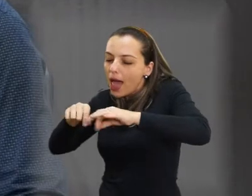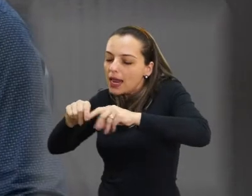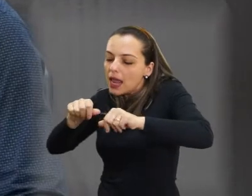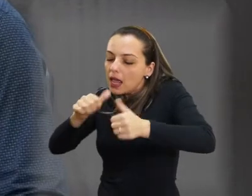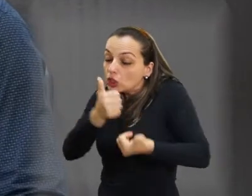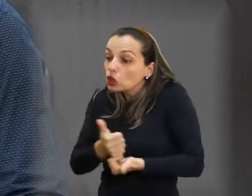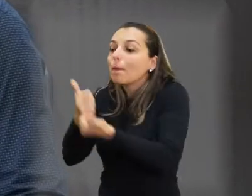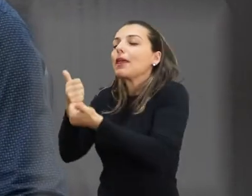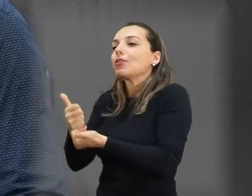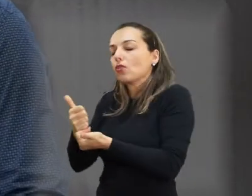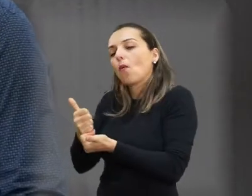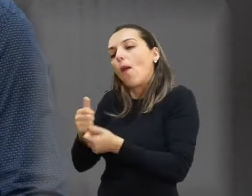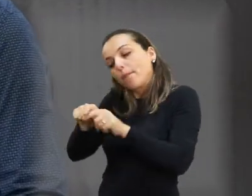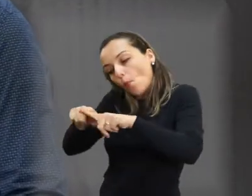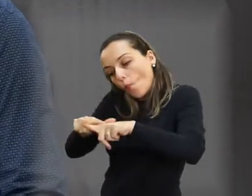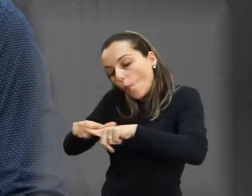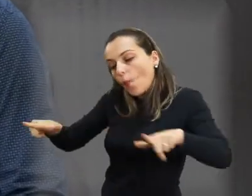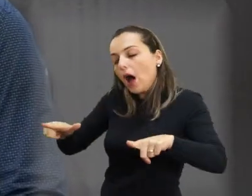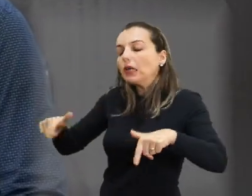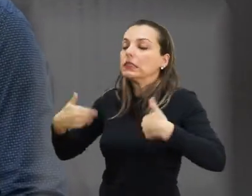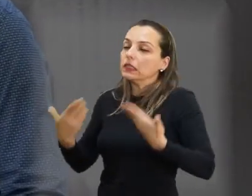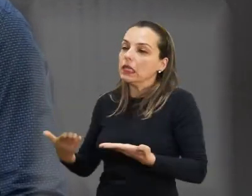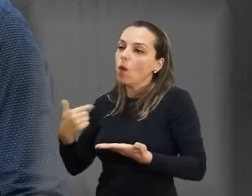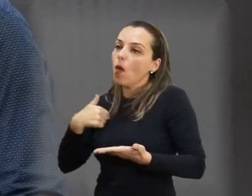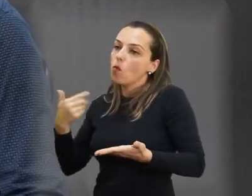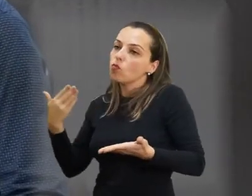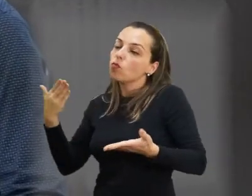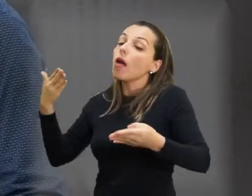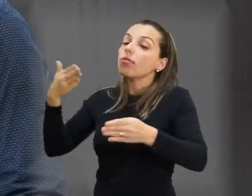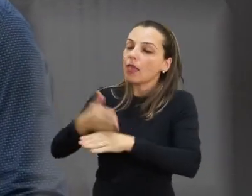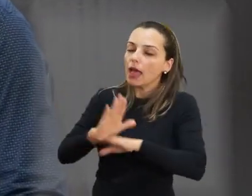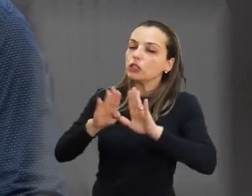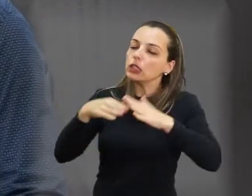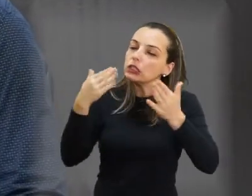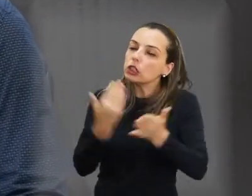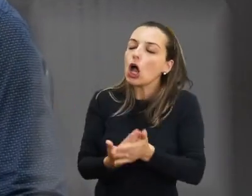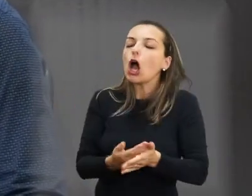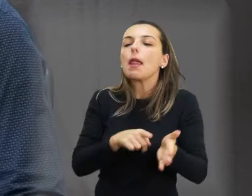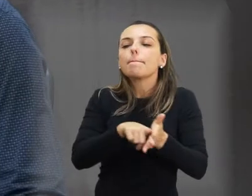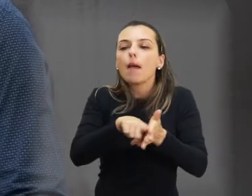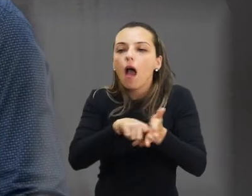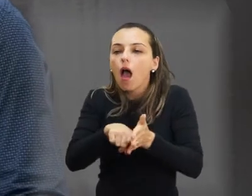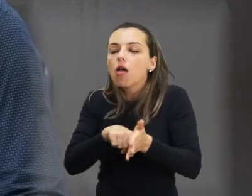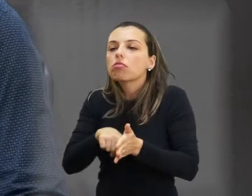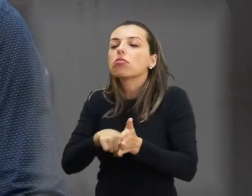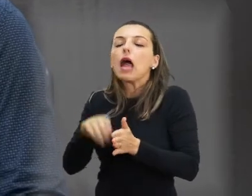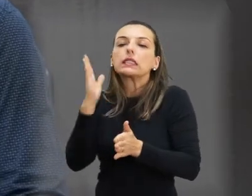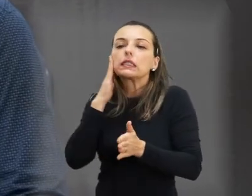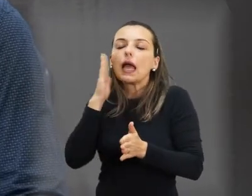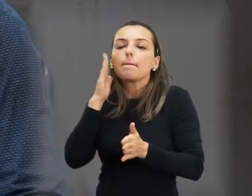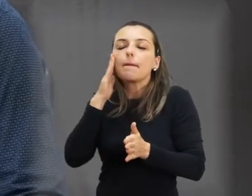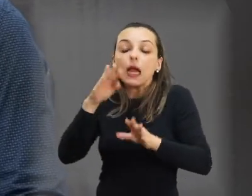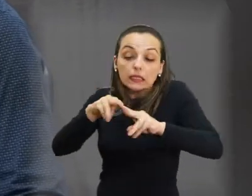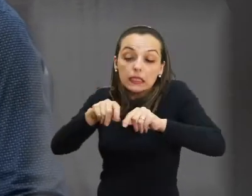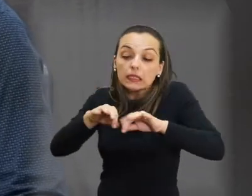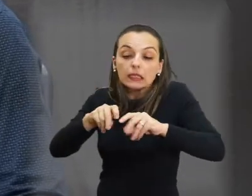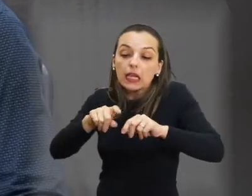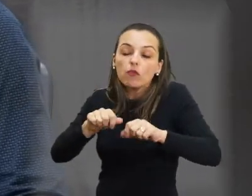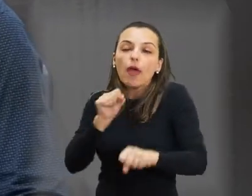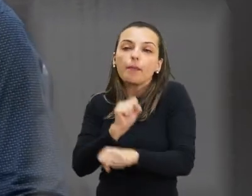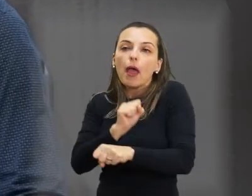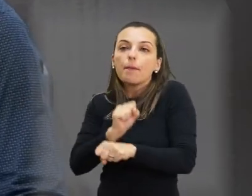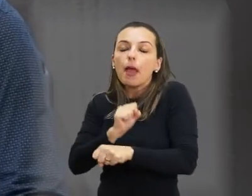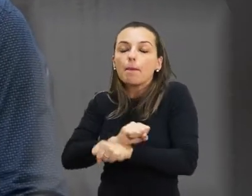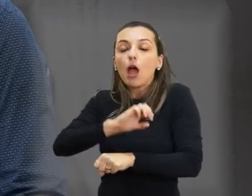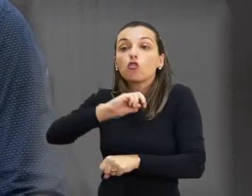realmente fazer essas substituições. Então nós vamos até as escolas, perguntamos para as crianças, para os pais, para a diretora quanto tempo tá. Se não